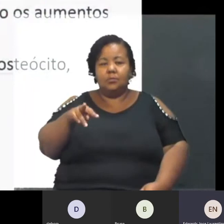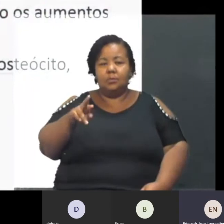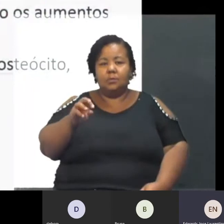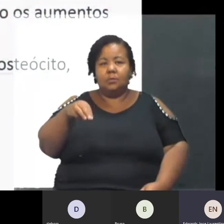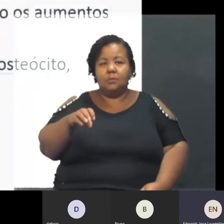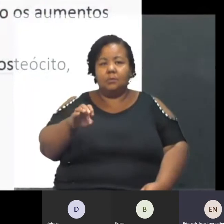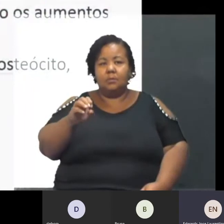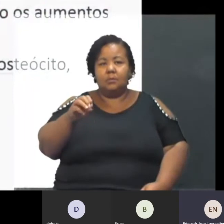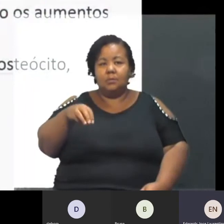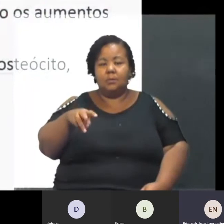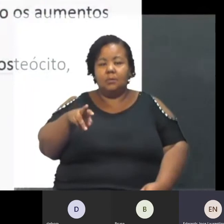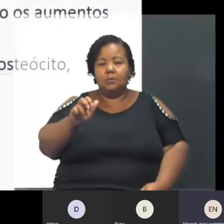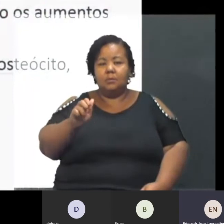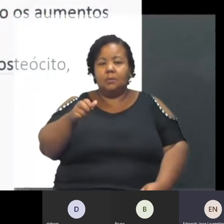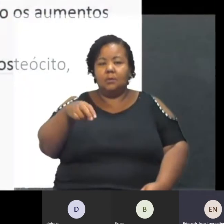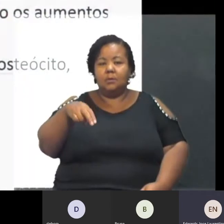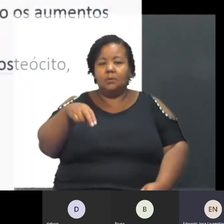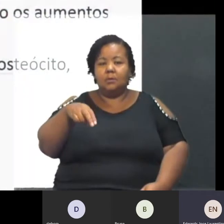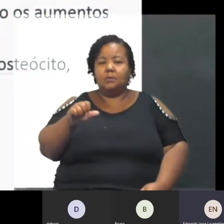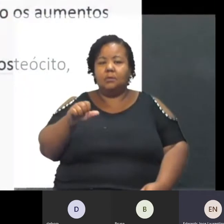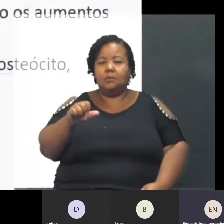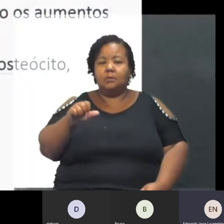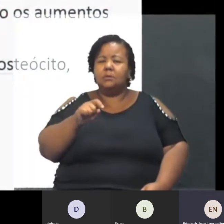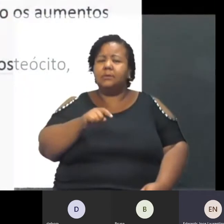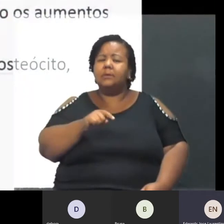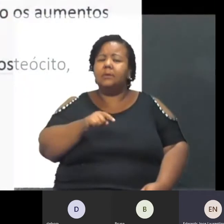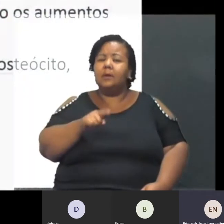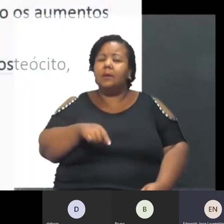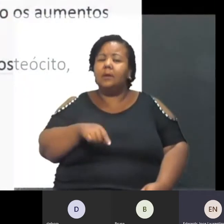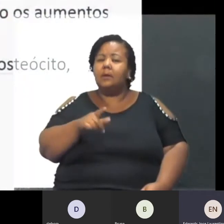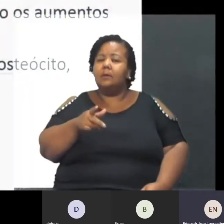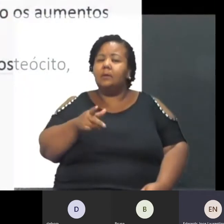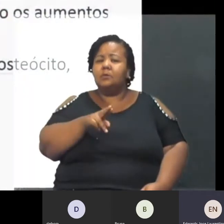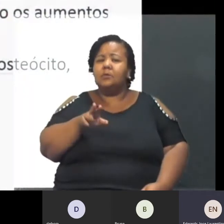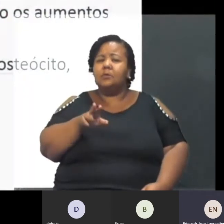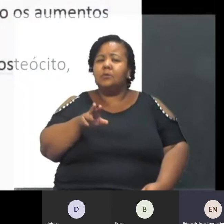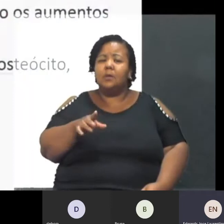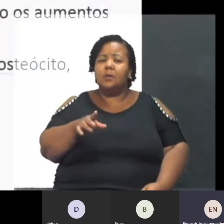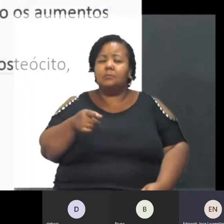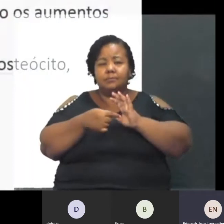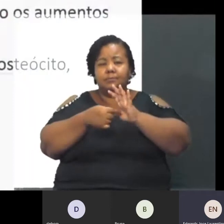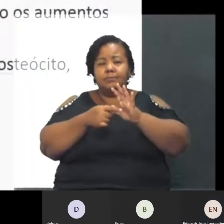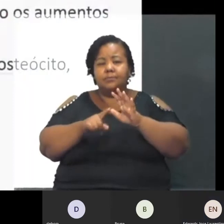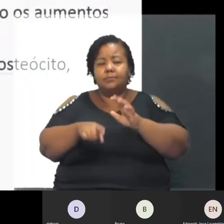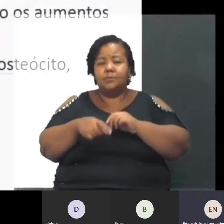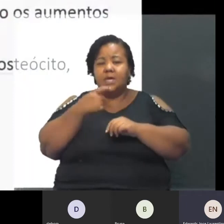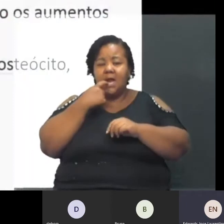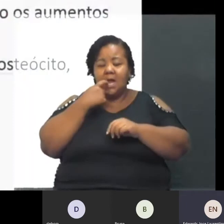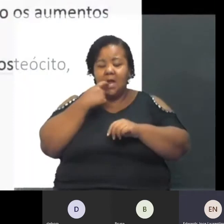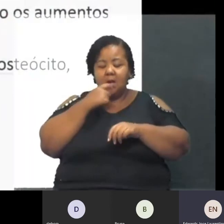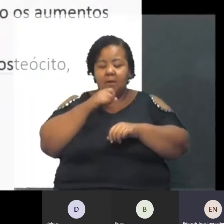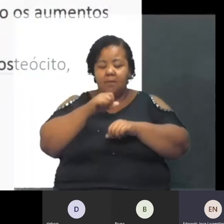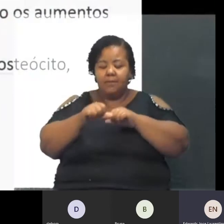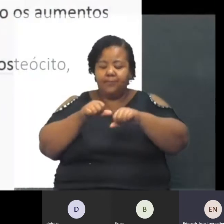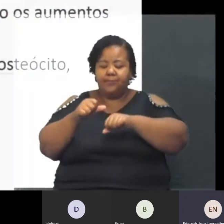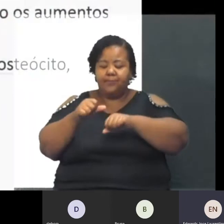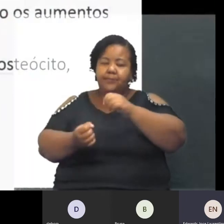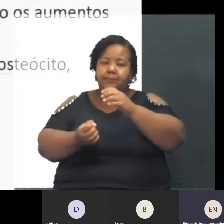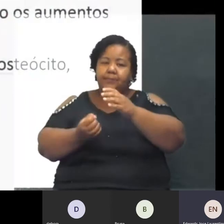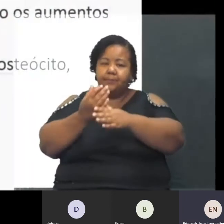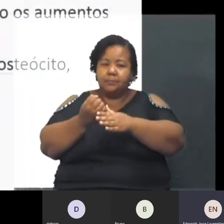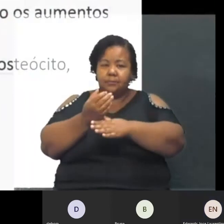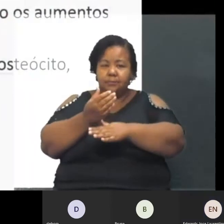que seria a ossificação intramembranosa? Ossificação, como o próprio nome já diz, é o período de formação